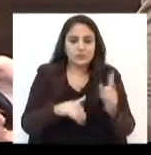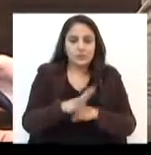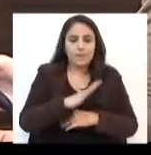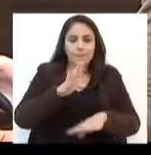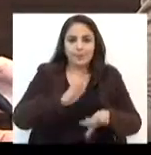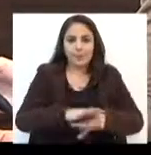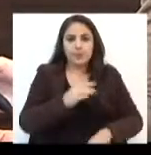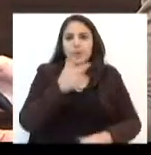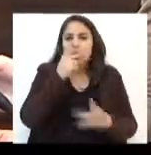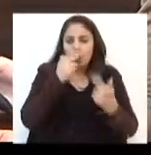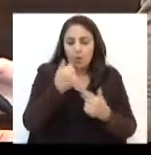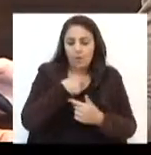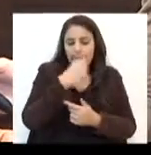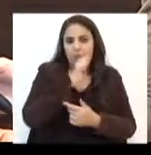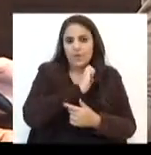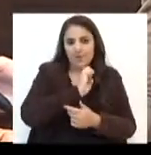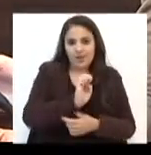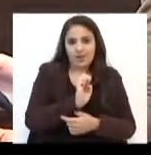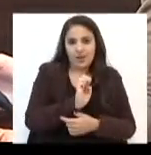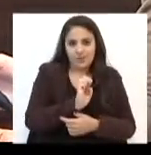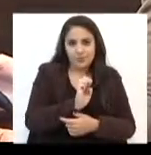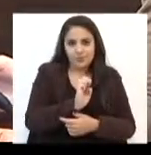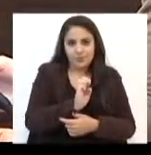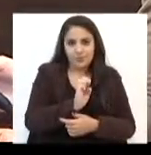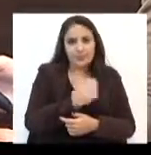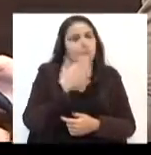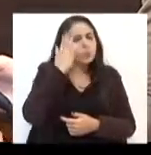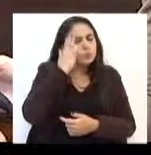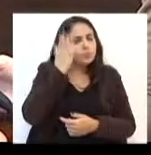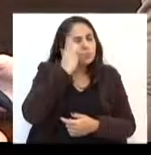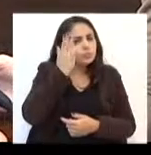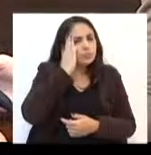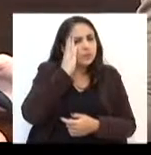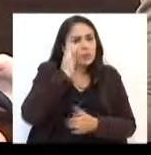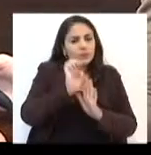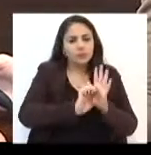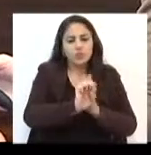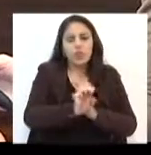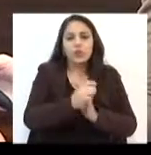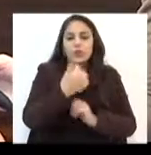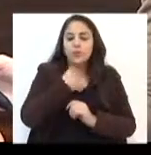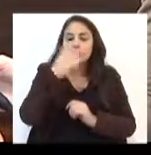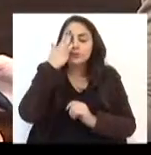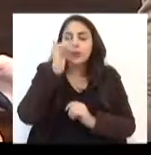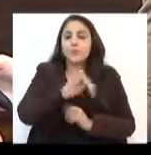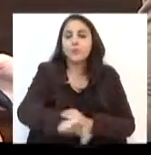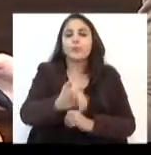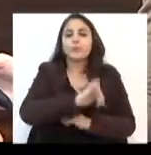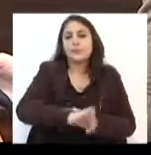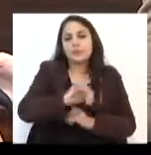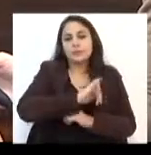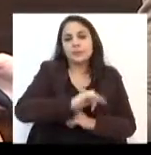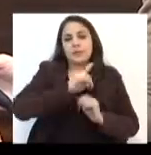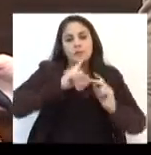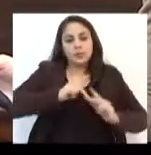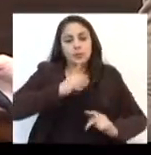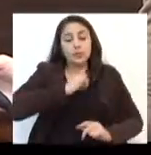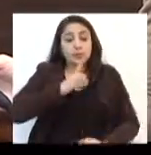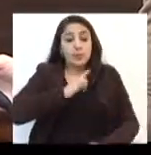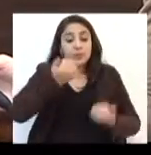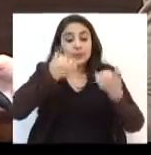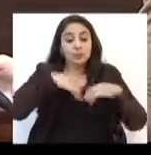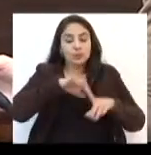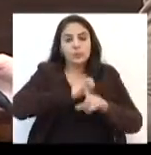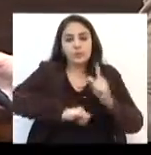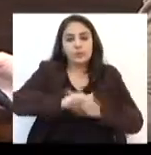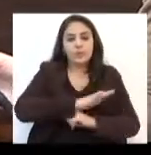maior. Como eu sou evangélico, eu sei o poder que o evangelho tem da